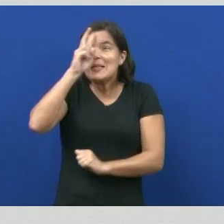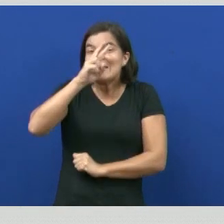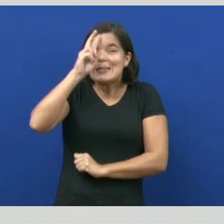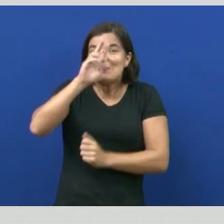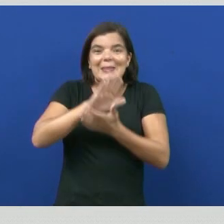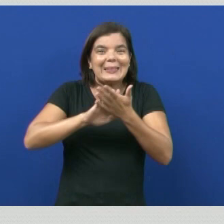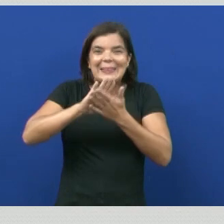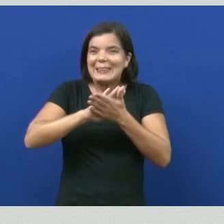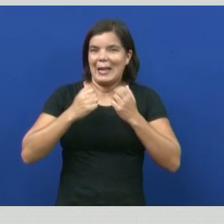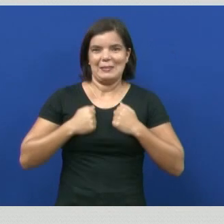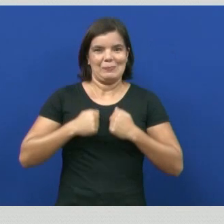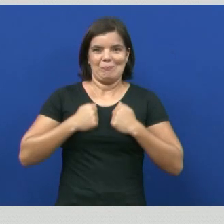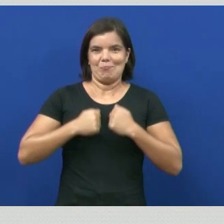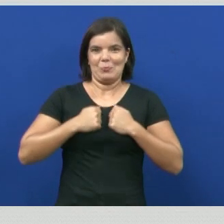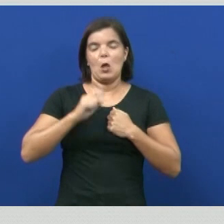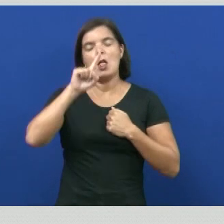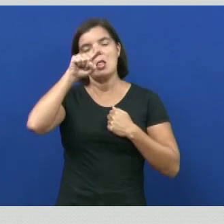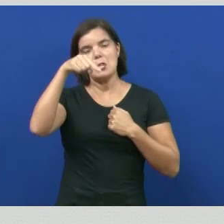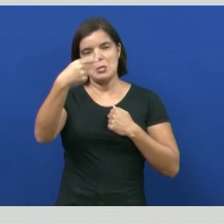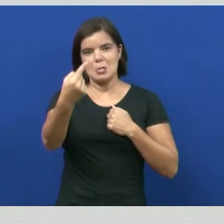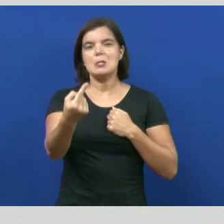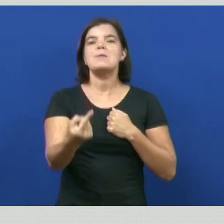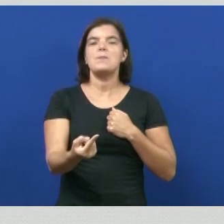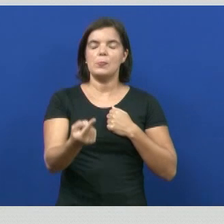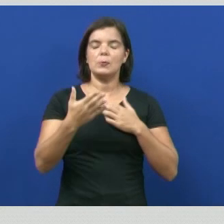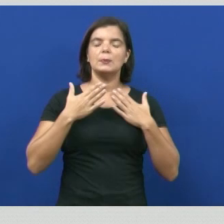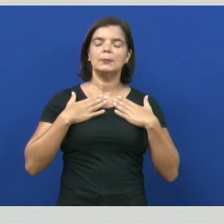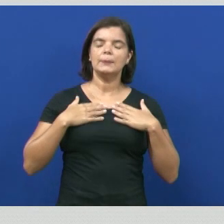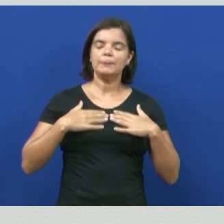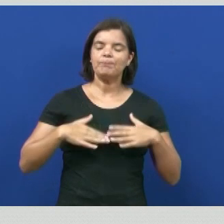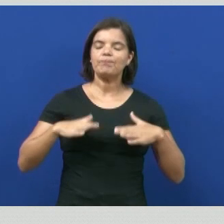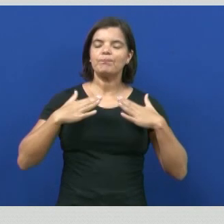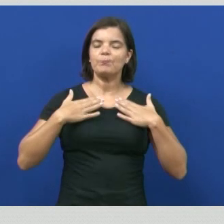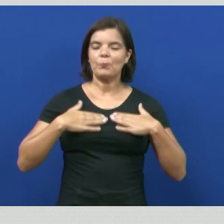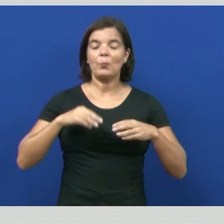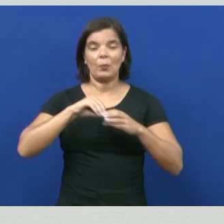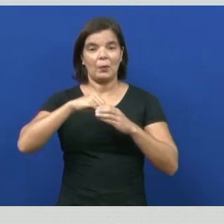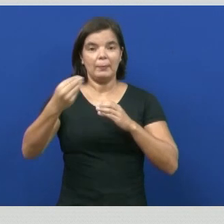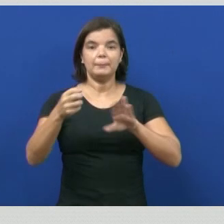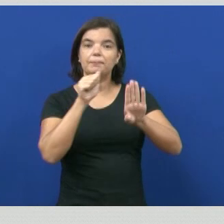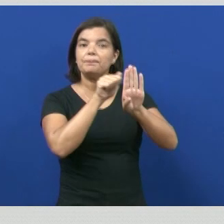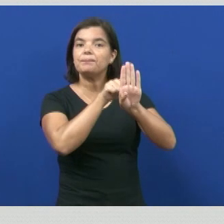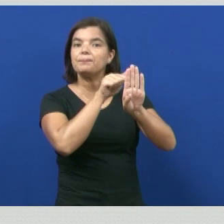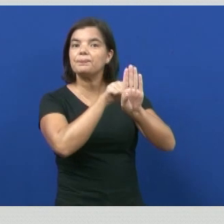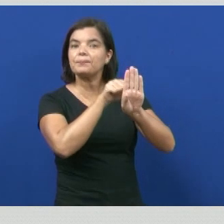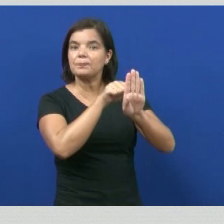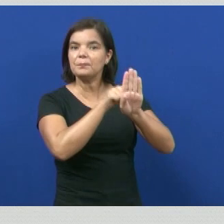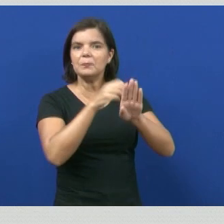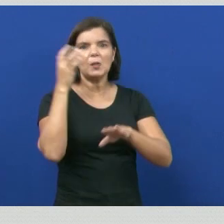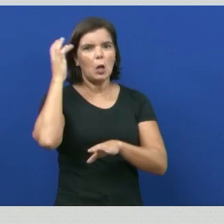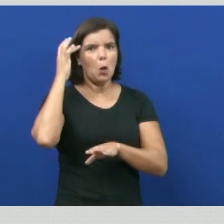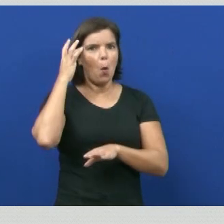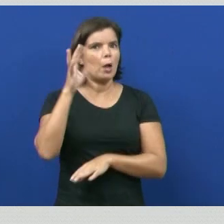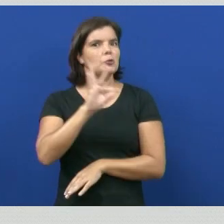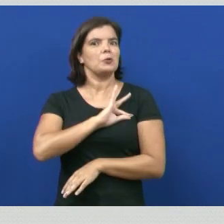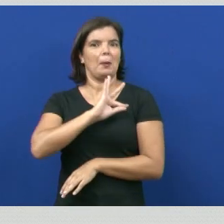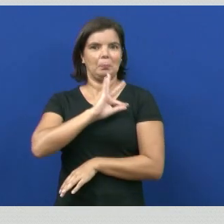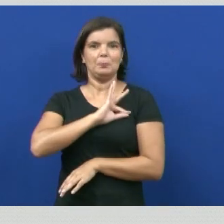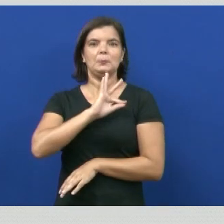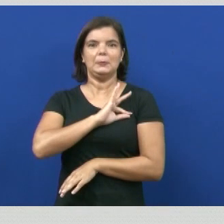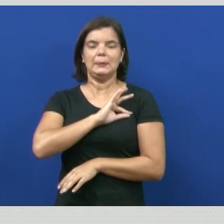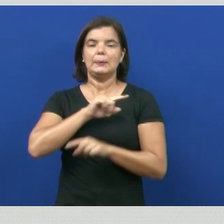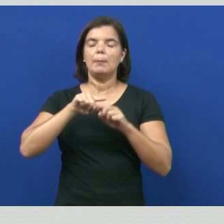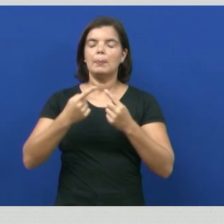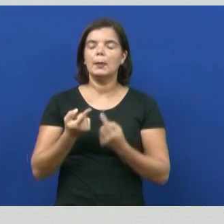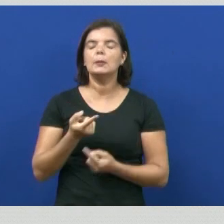lembrar do banho. Poucos minutos depois, restabelecida a calma lá fora, bateram na porta. Deve ser a polícia, disse.